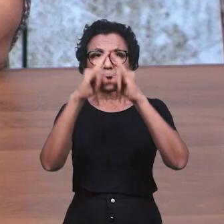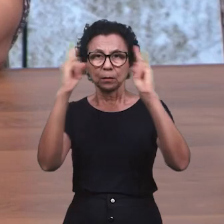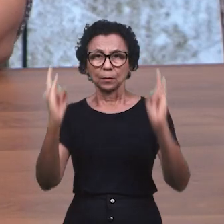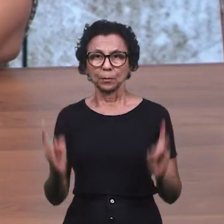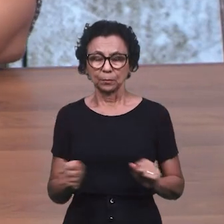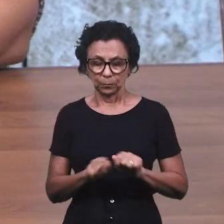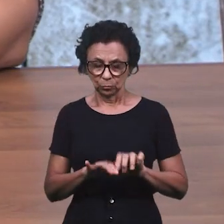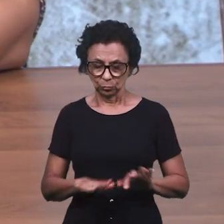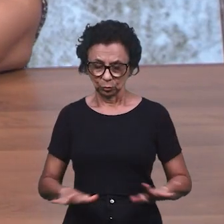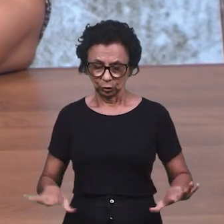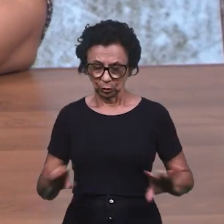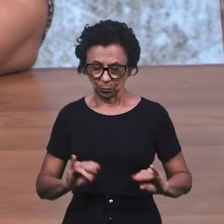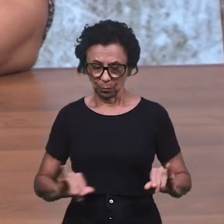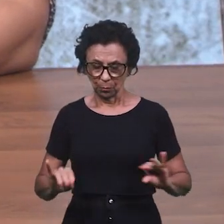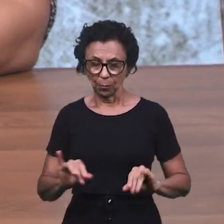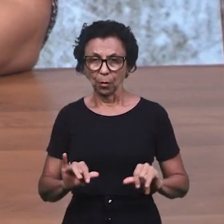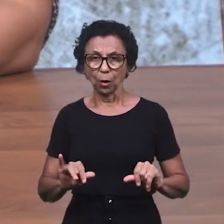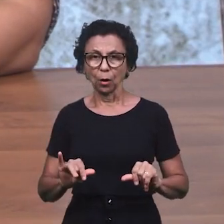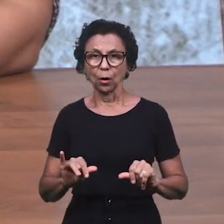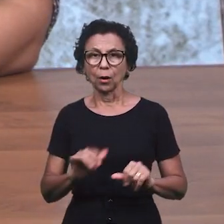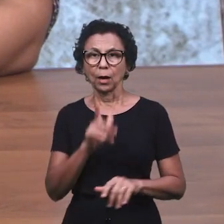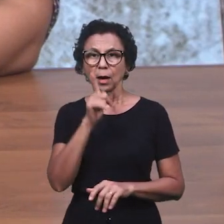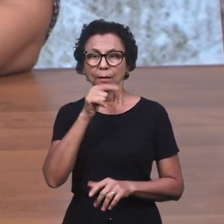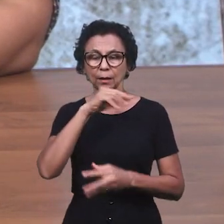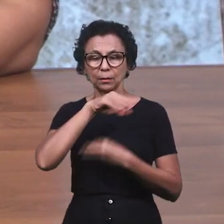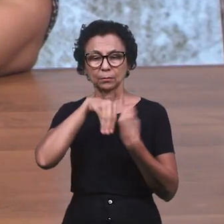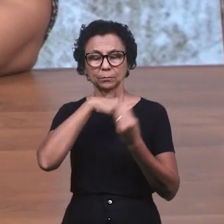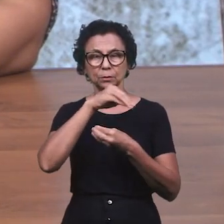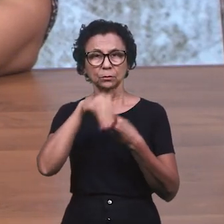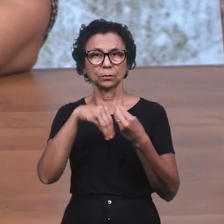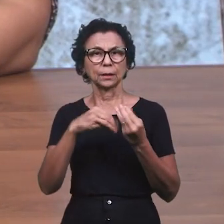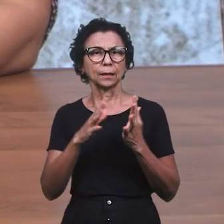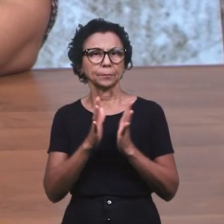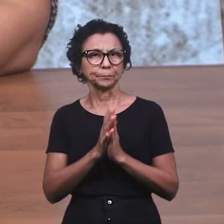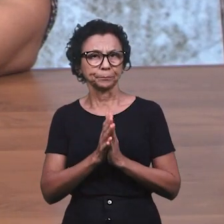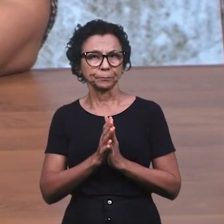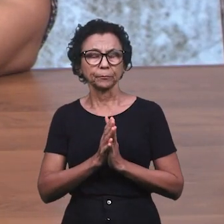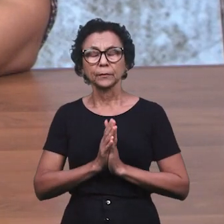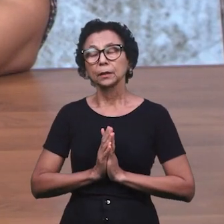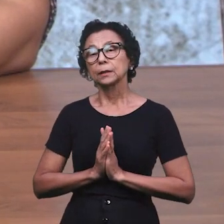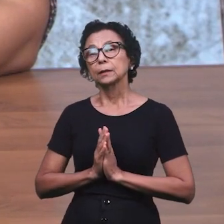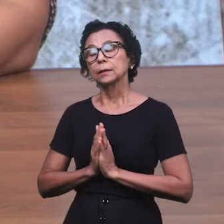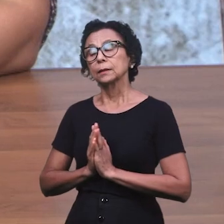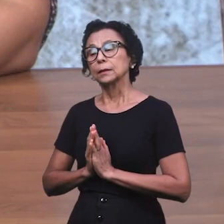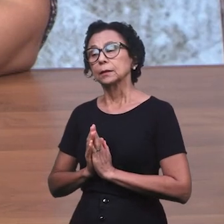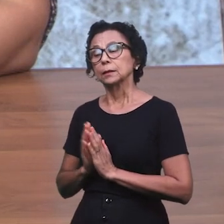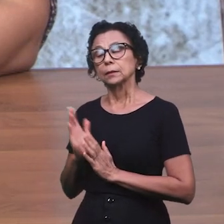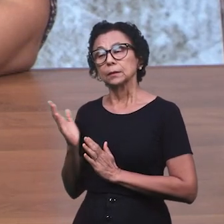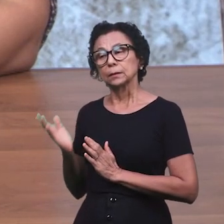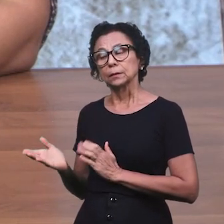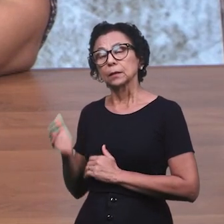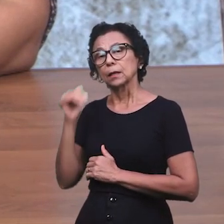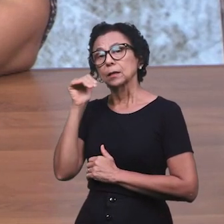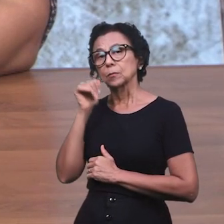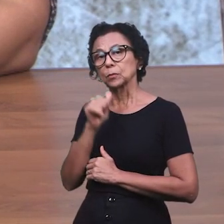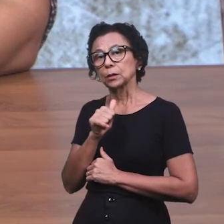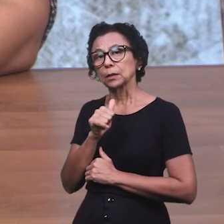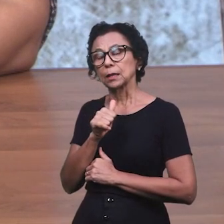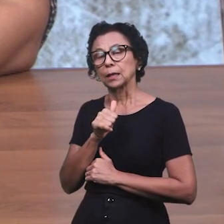o deitará na água. Então, o sacerdote apresentará a mulher perante o Senhor